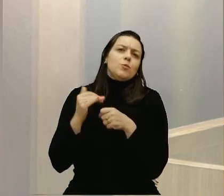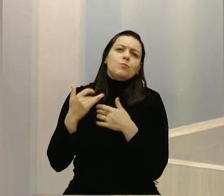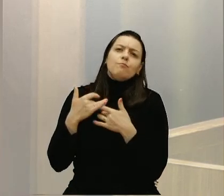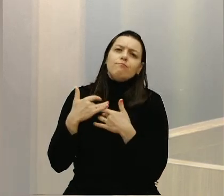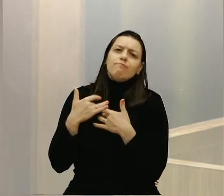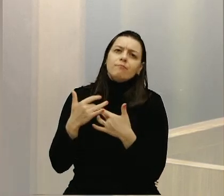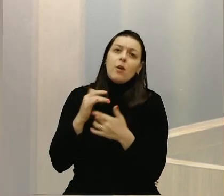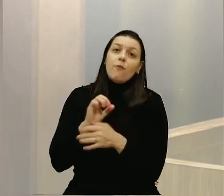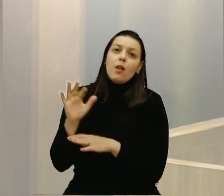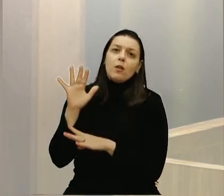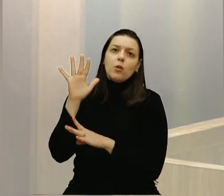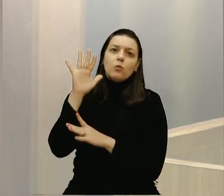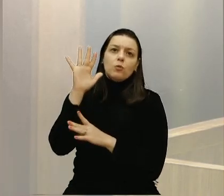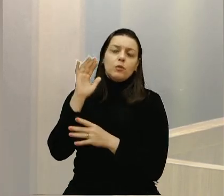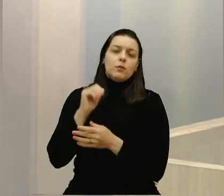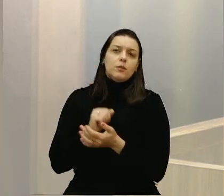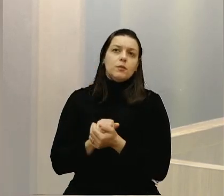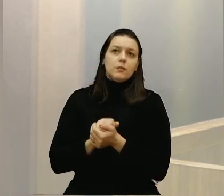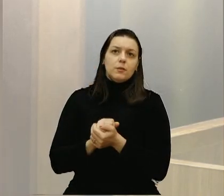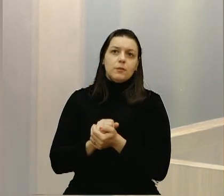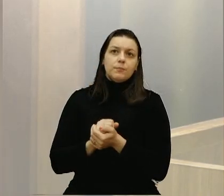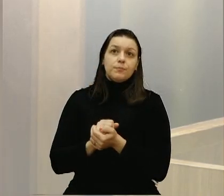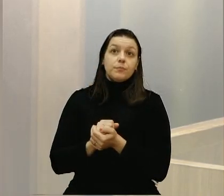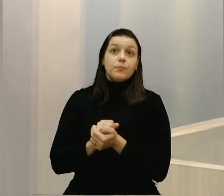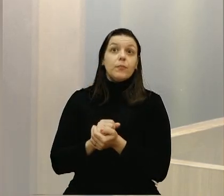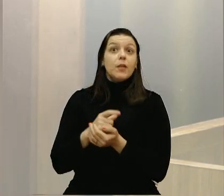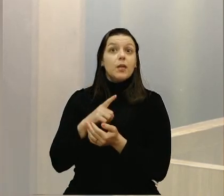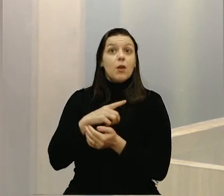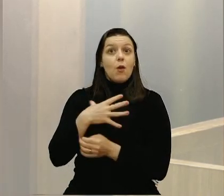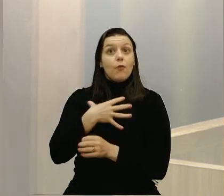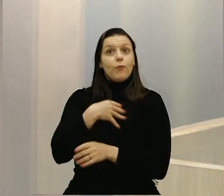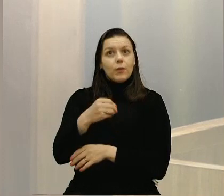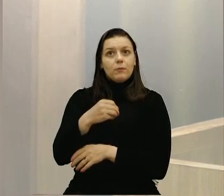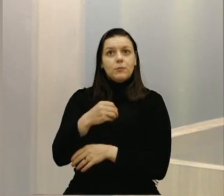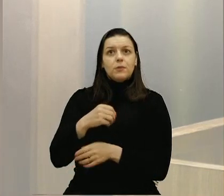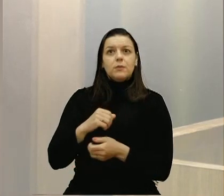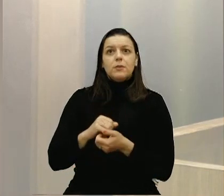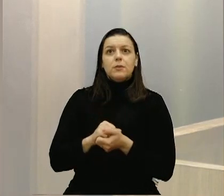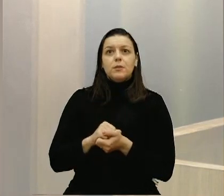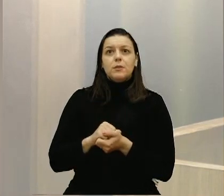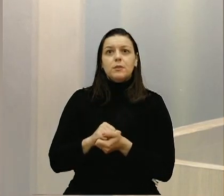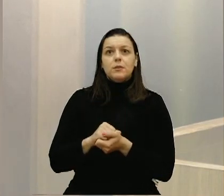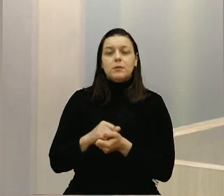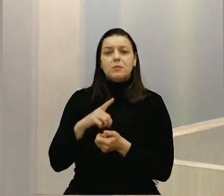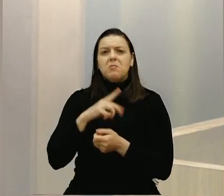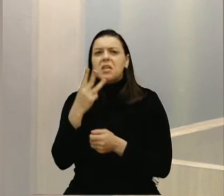de valores sólidos. São esses filhos, né? 3 acho que